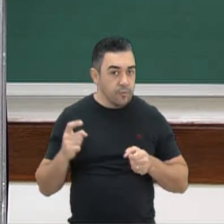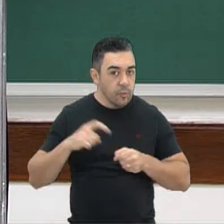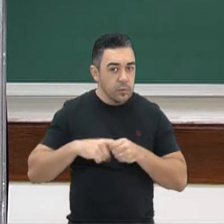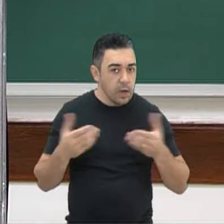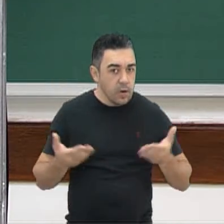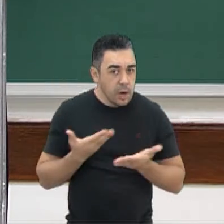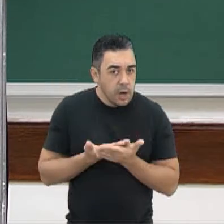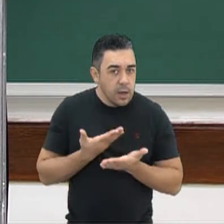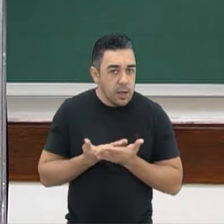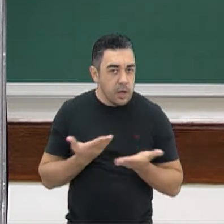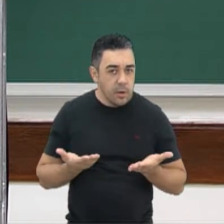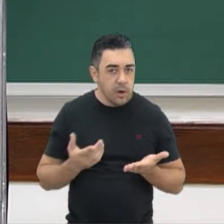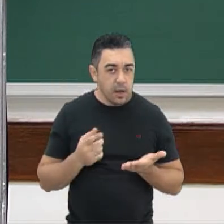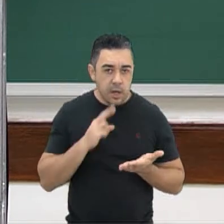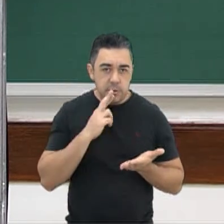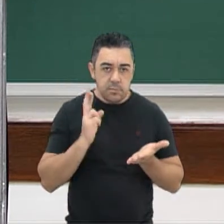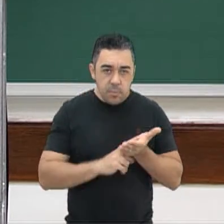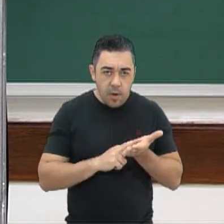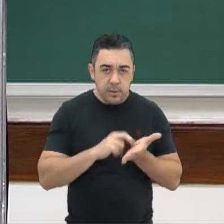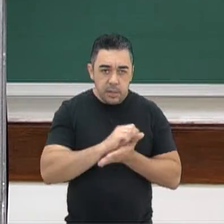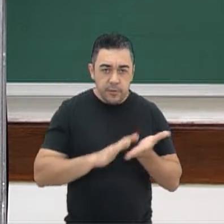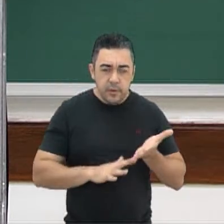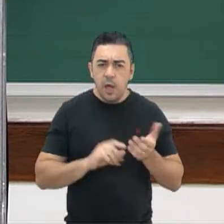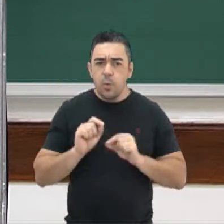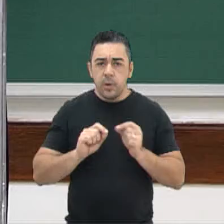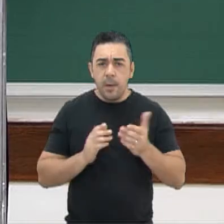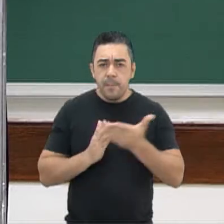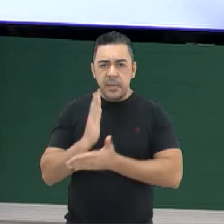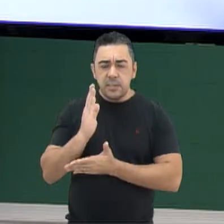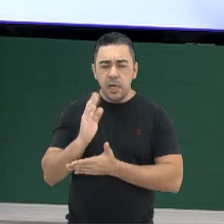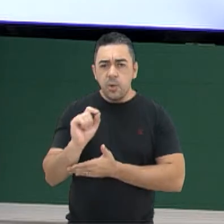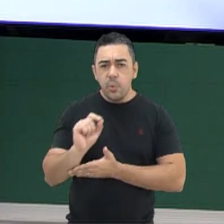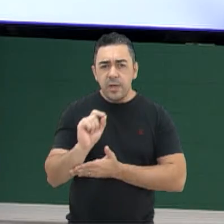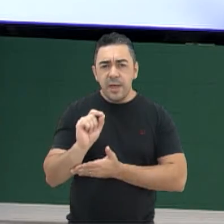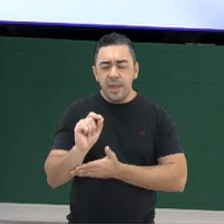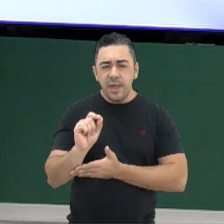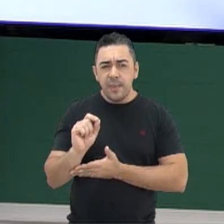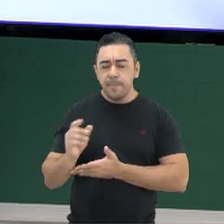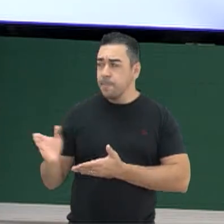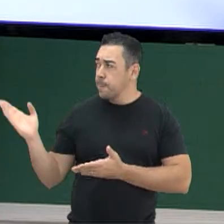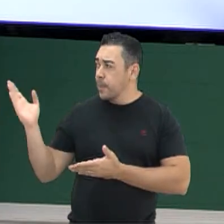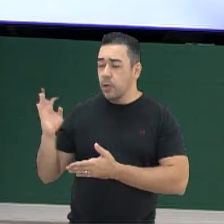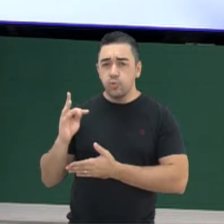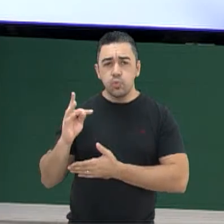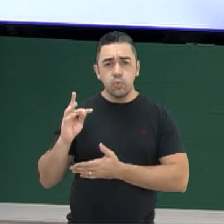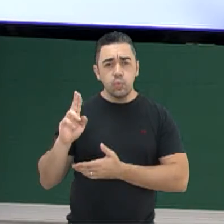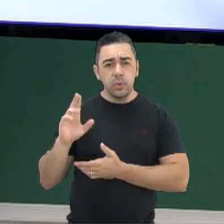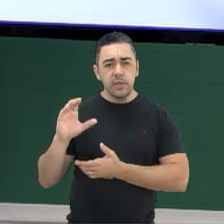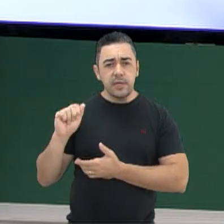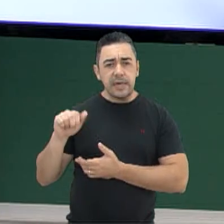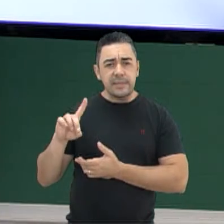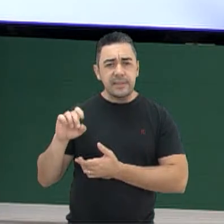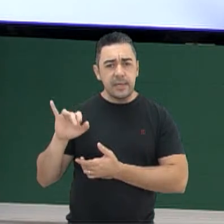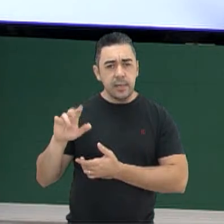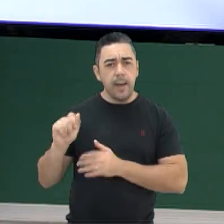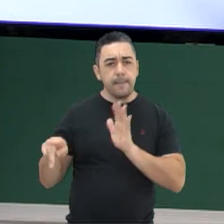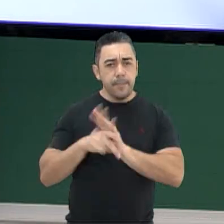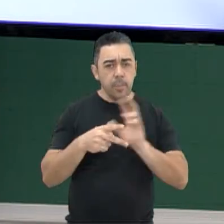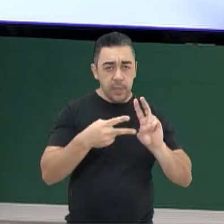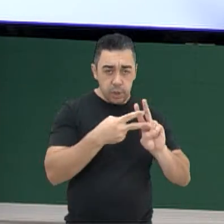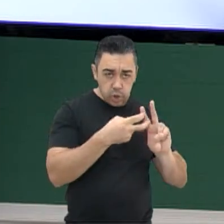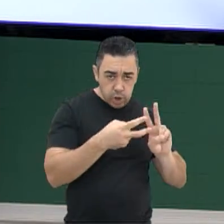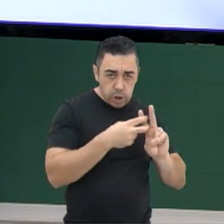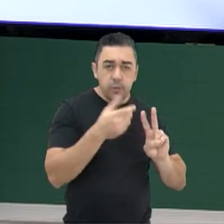Voltamos para resolver nossa atividade sobre ritos de passagem. Então, tucandeira é o rito de passagem indígena em que os